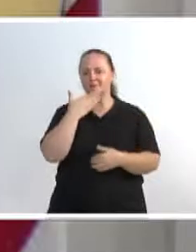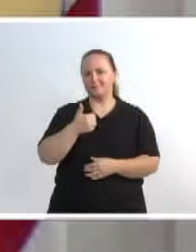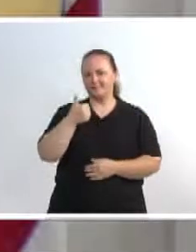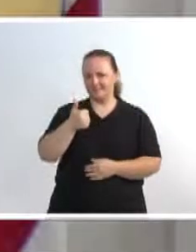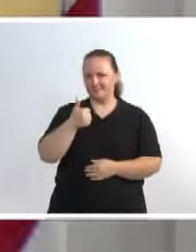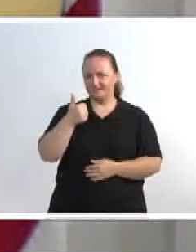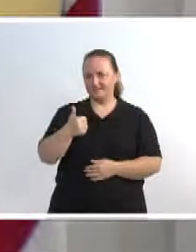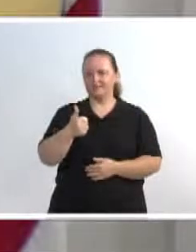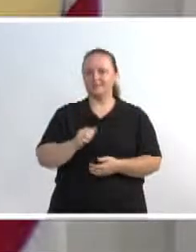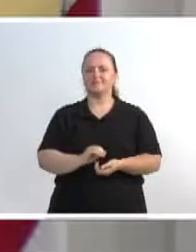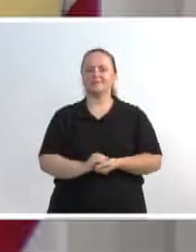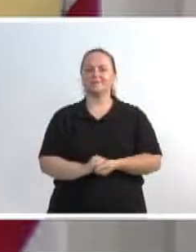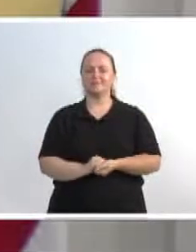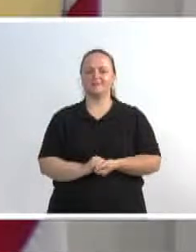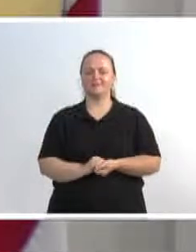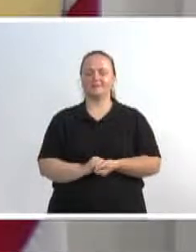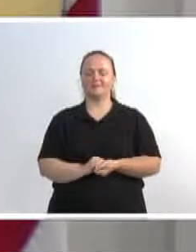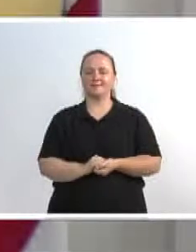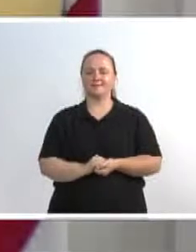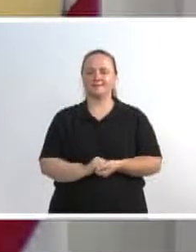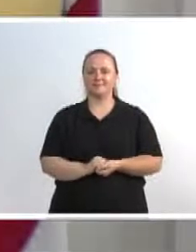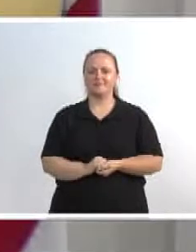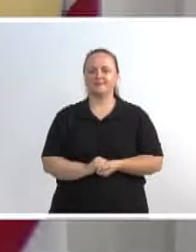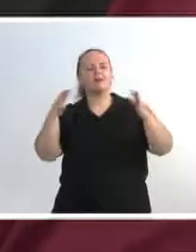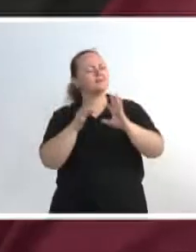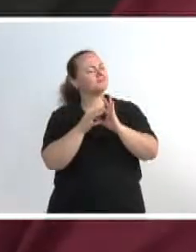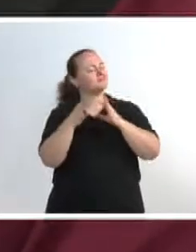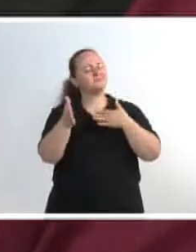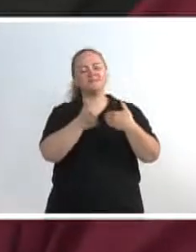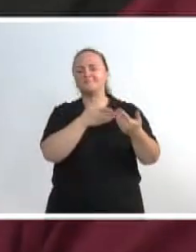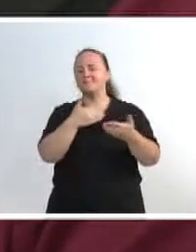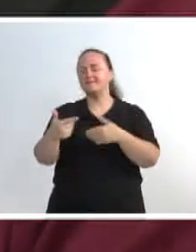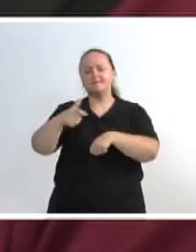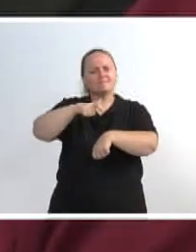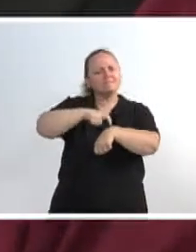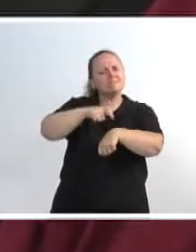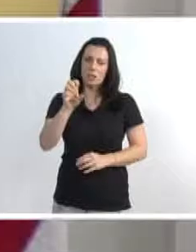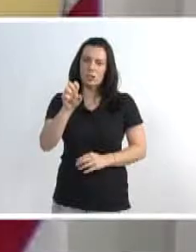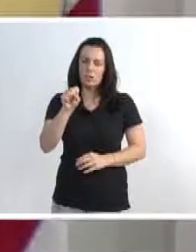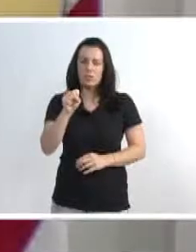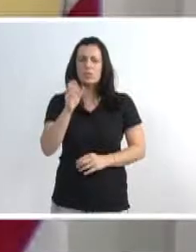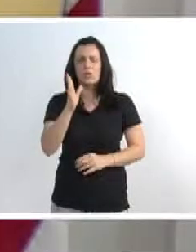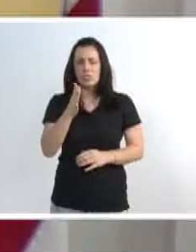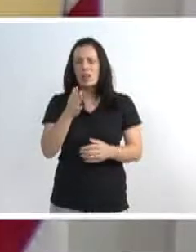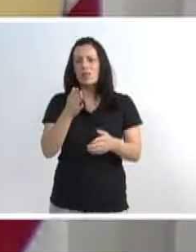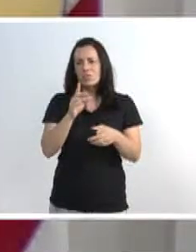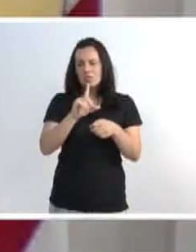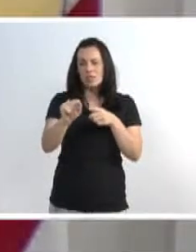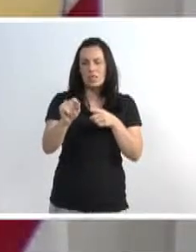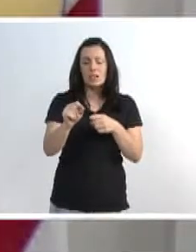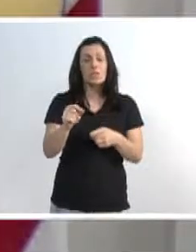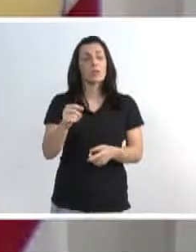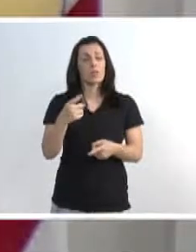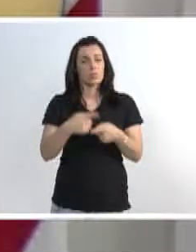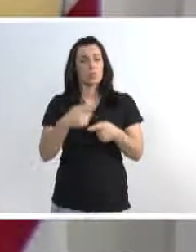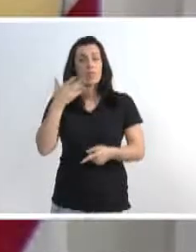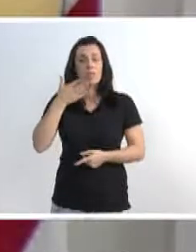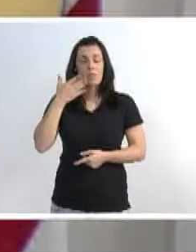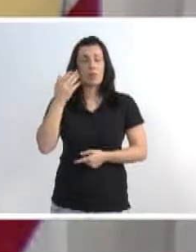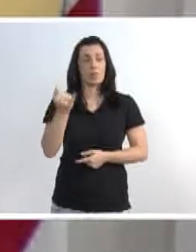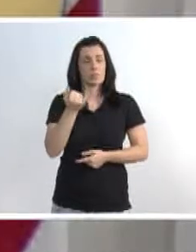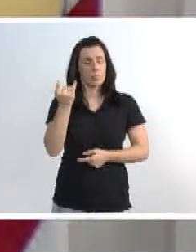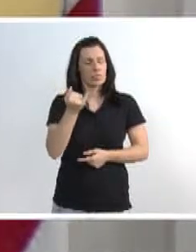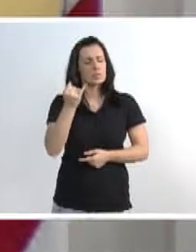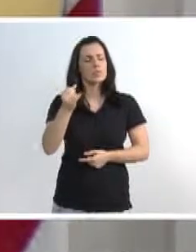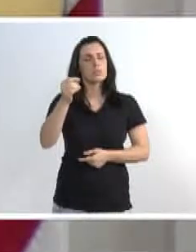adriano pereira parabenizou os músicos pela passagem do dia do músico nesta terça em outro momento comentou sobre a reunião que participou na